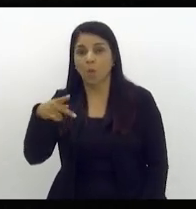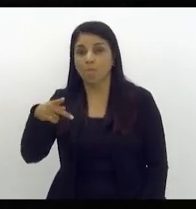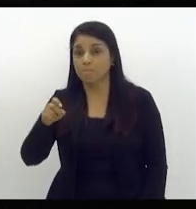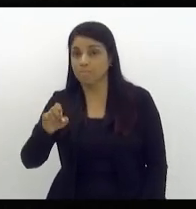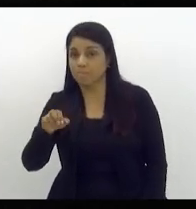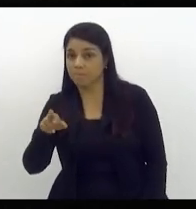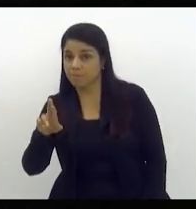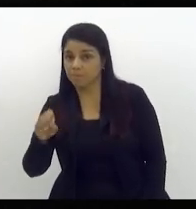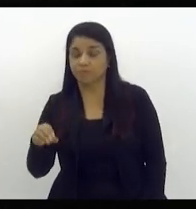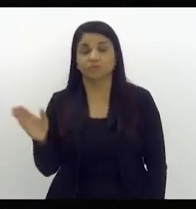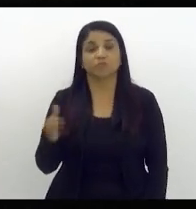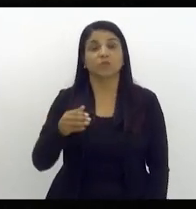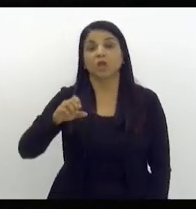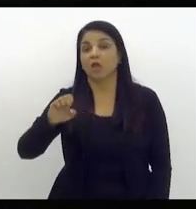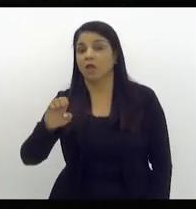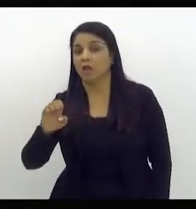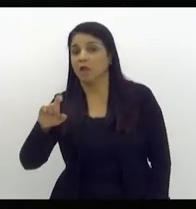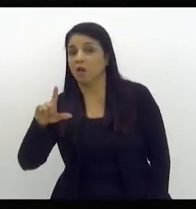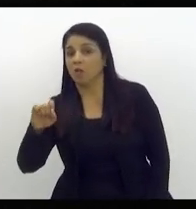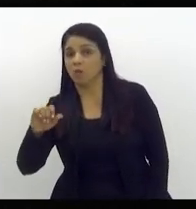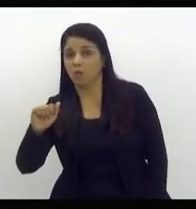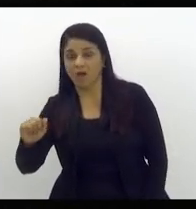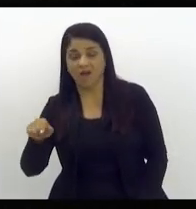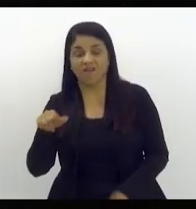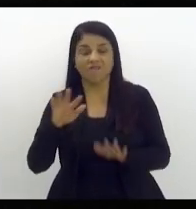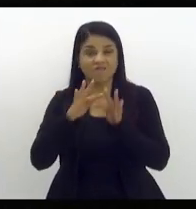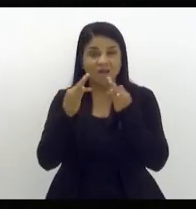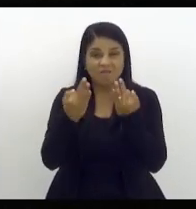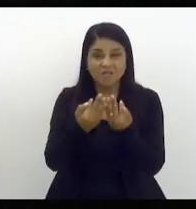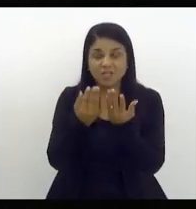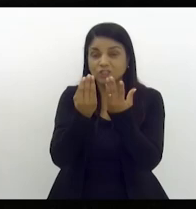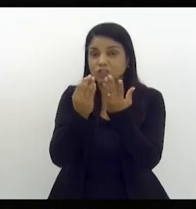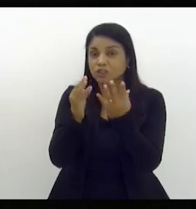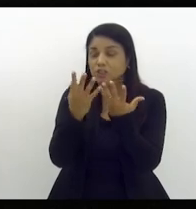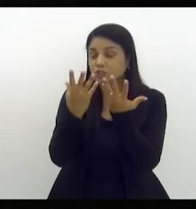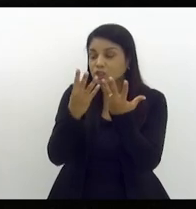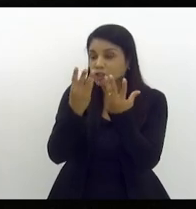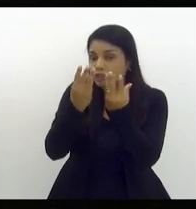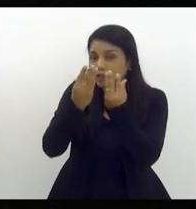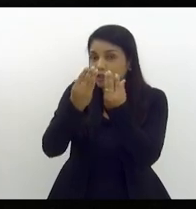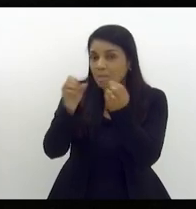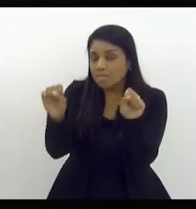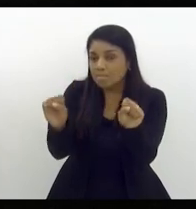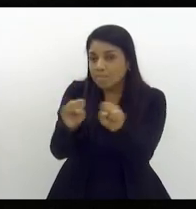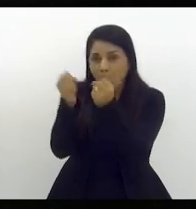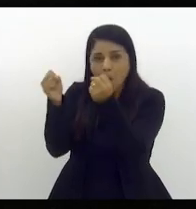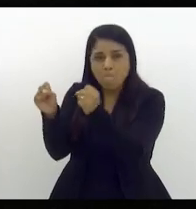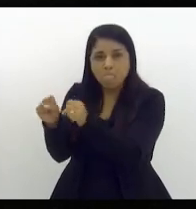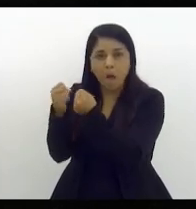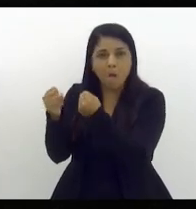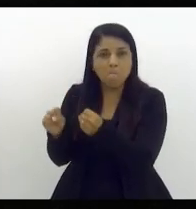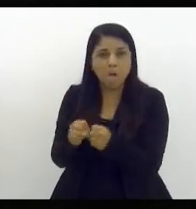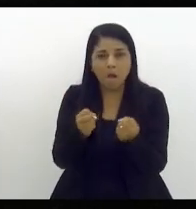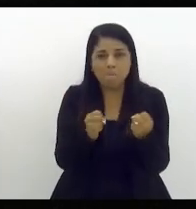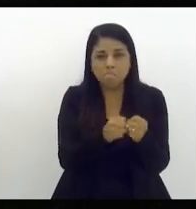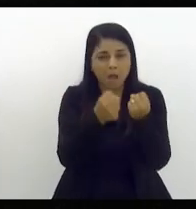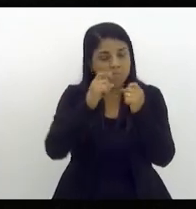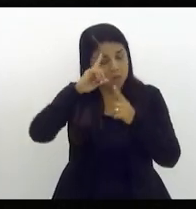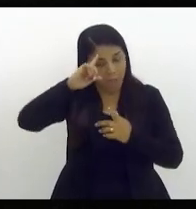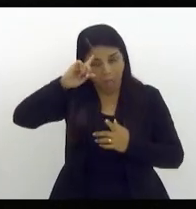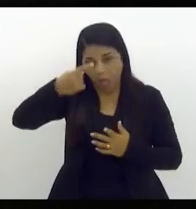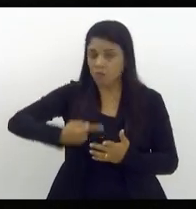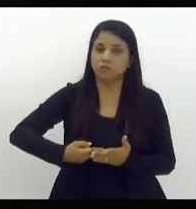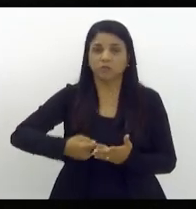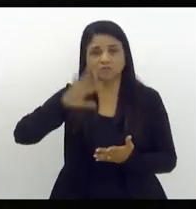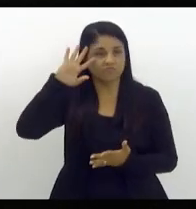famílias dilaceradas por uso indevido ou excessivamente autoritário do